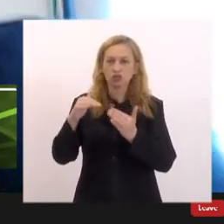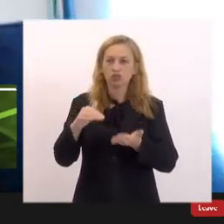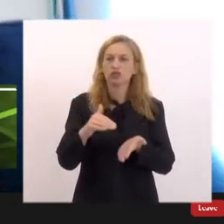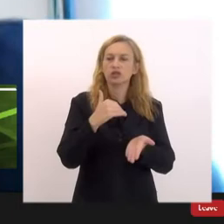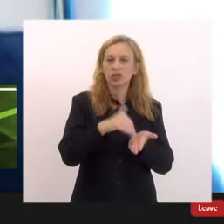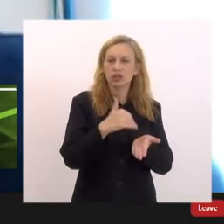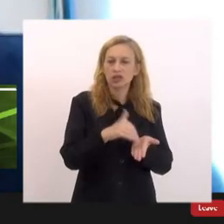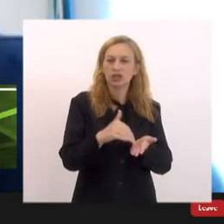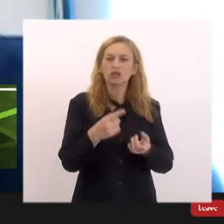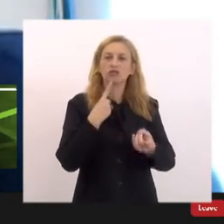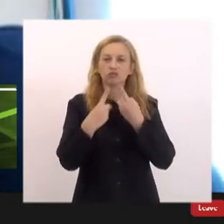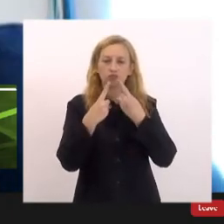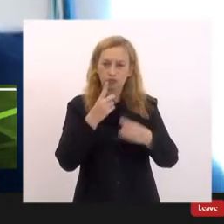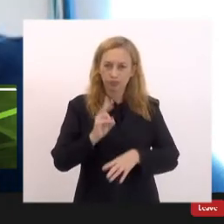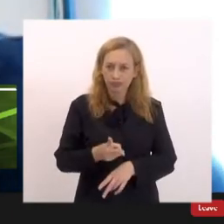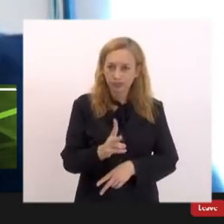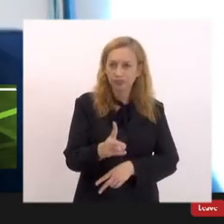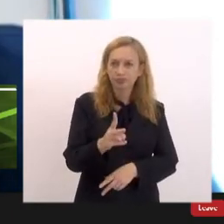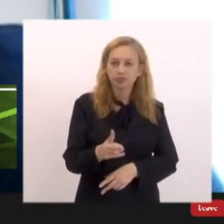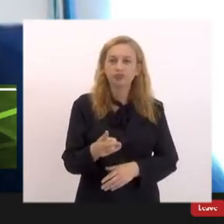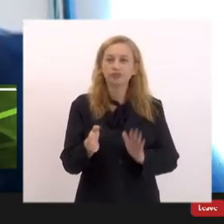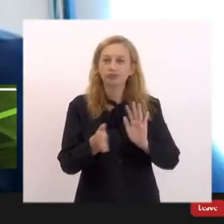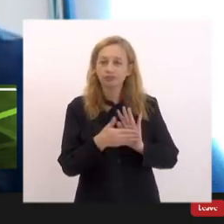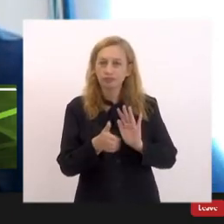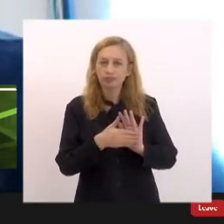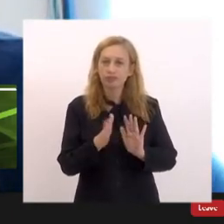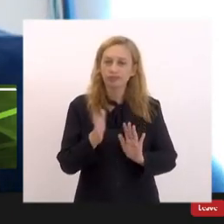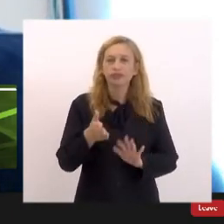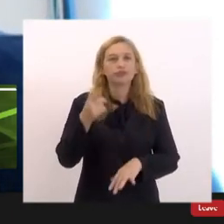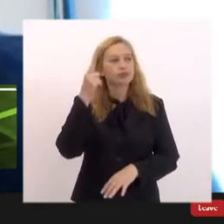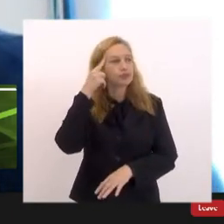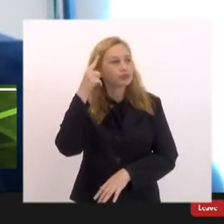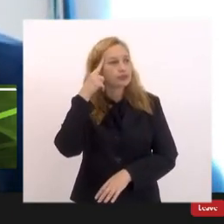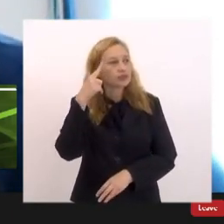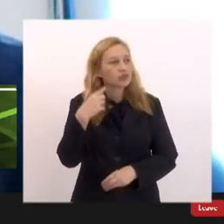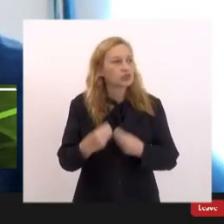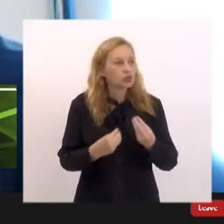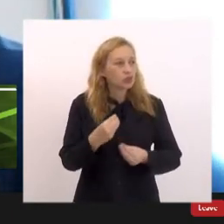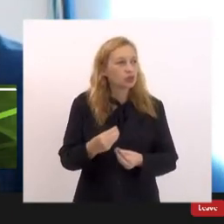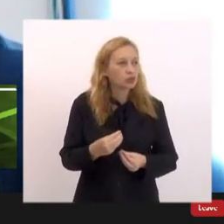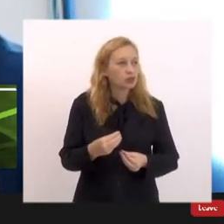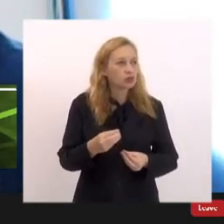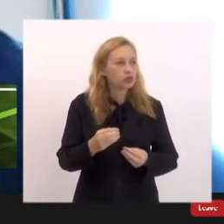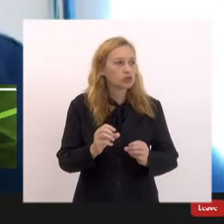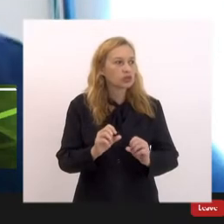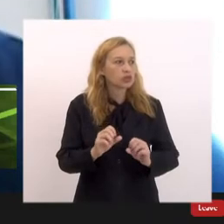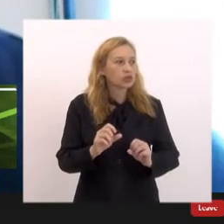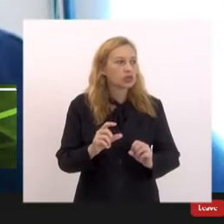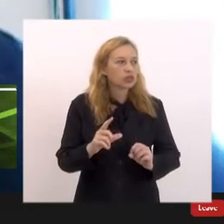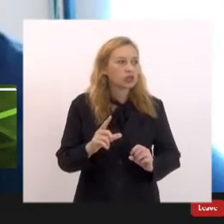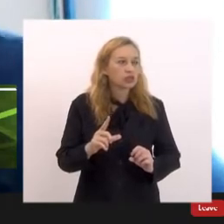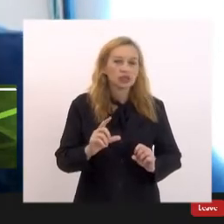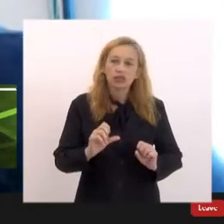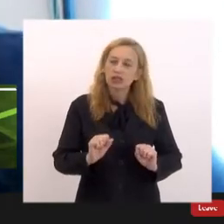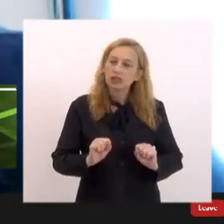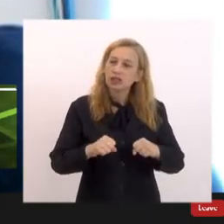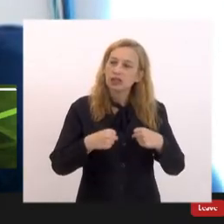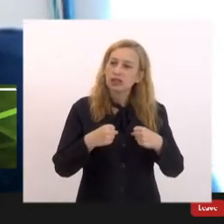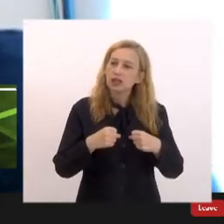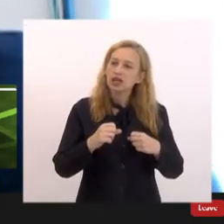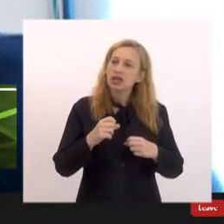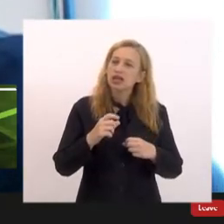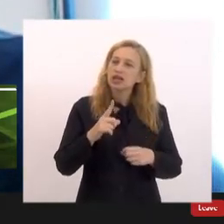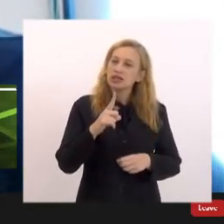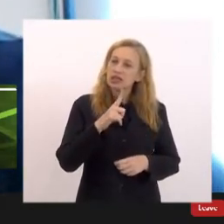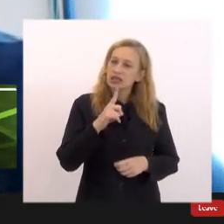então segue dialogando, né? Eu coloquei aqui uma proposta da gente pensar como garantir que as escolas possam promover a testagem. Talvez a